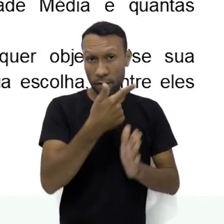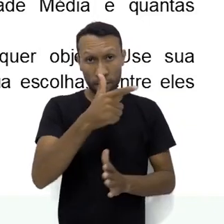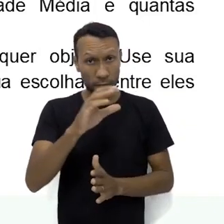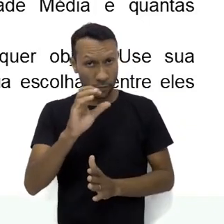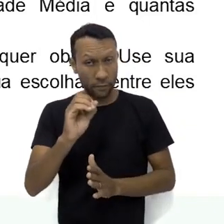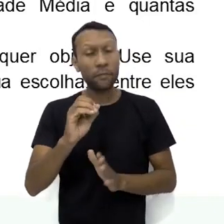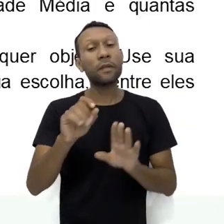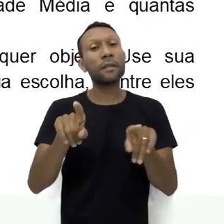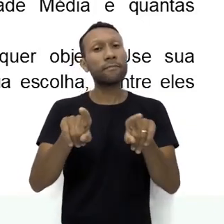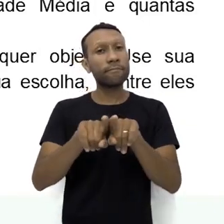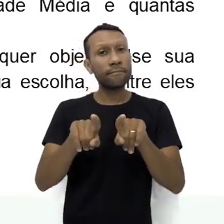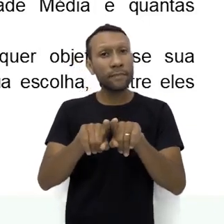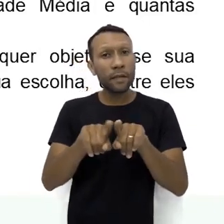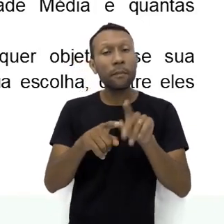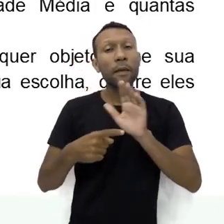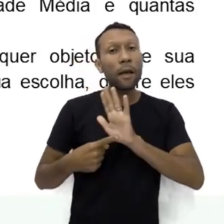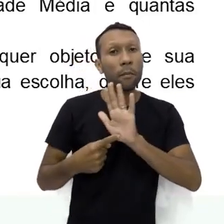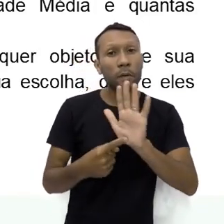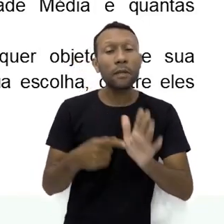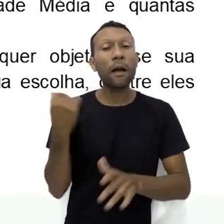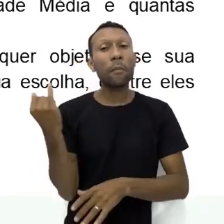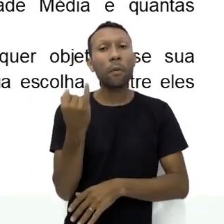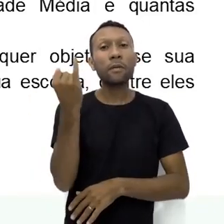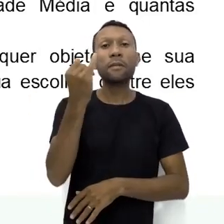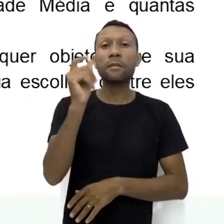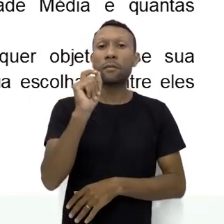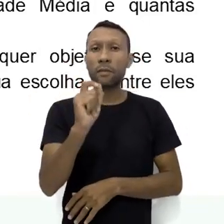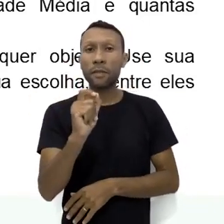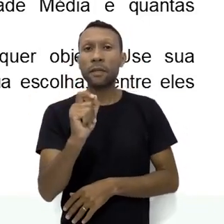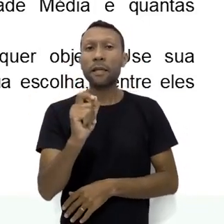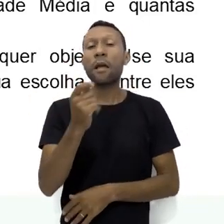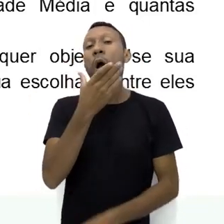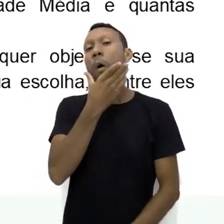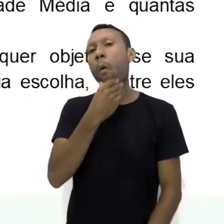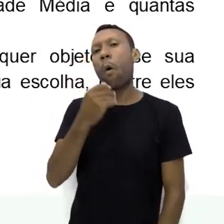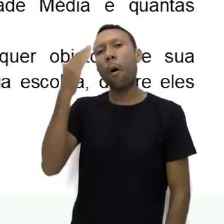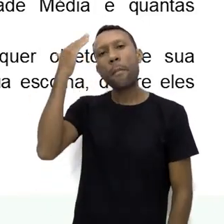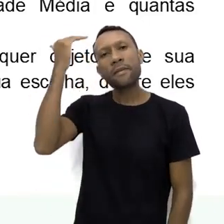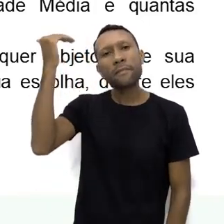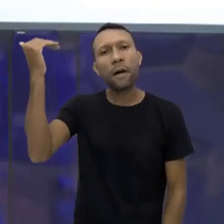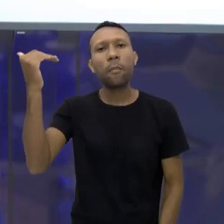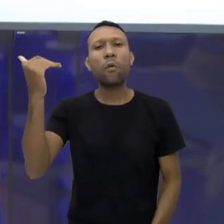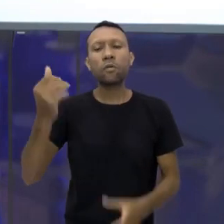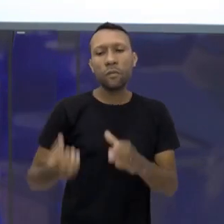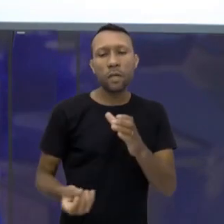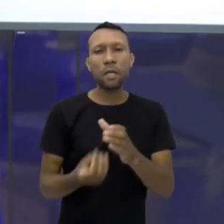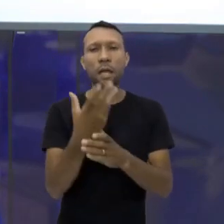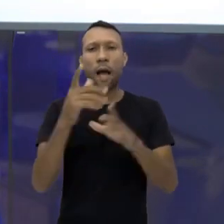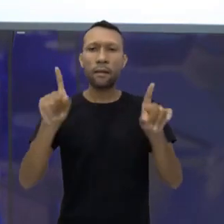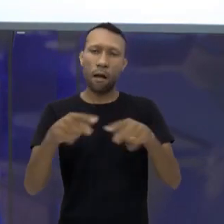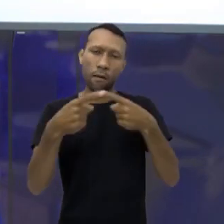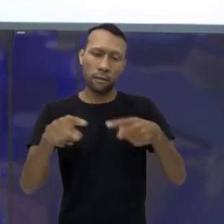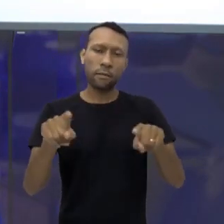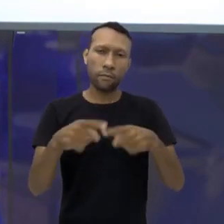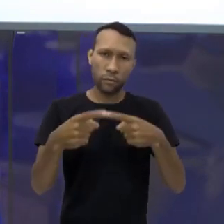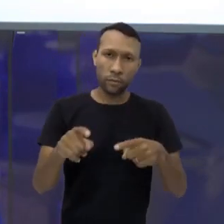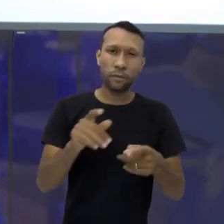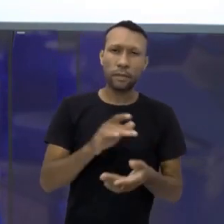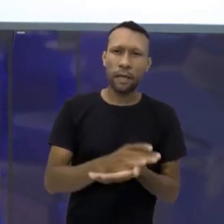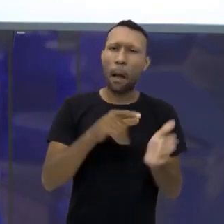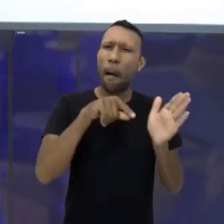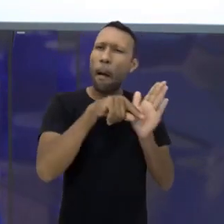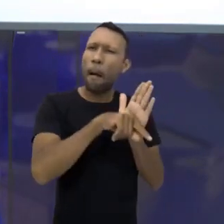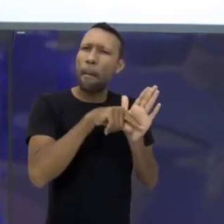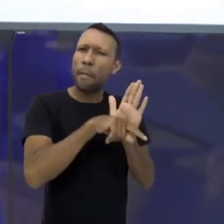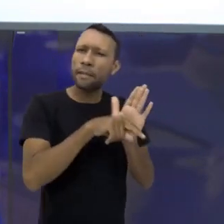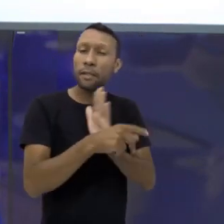irão abordar a importância sobre os grandes compositores Heitor Villa-Lobos e Chiquinha Gonzaga. E aí eles vão fazer uma pesquisa